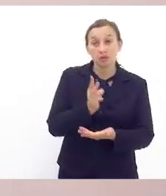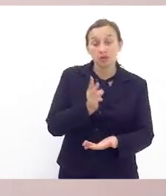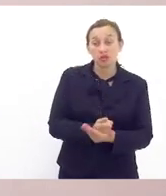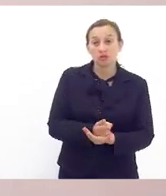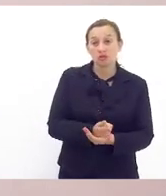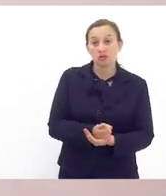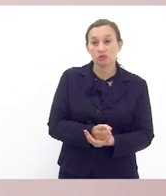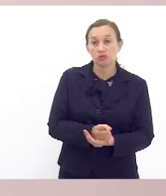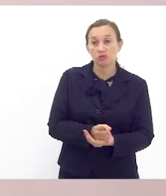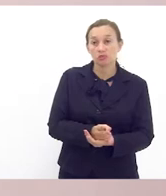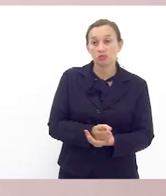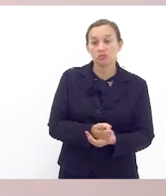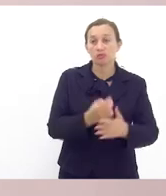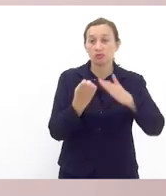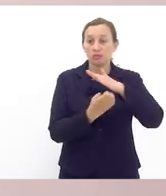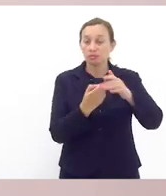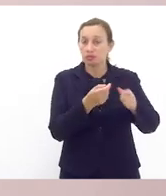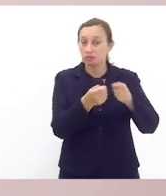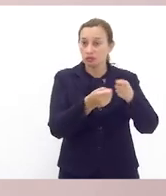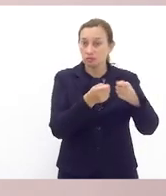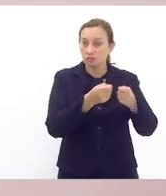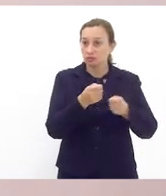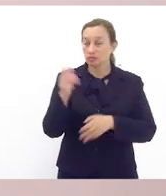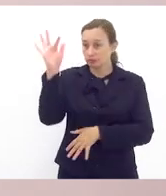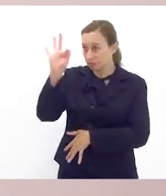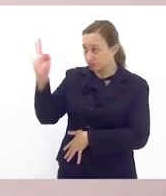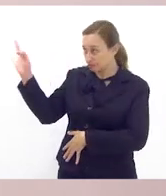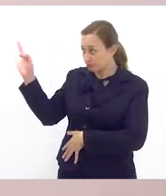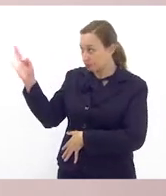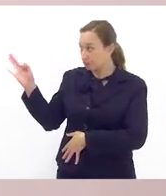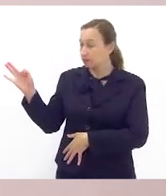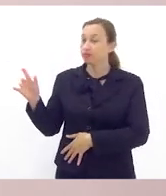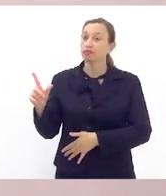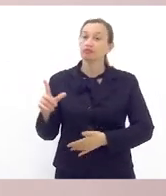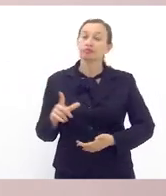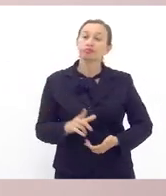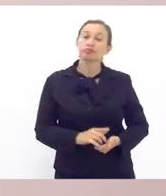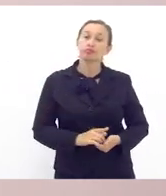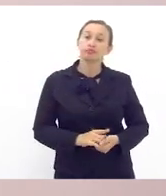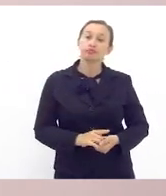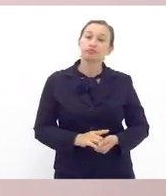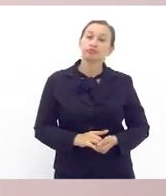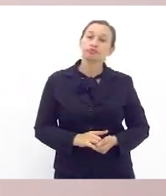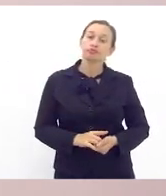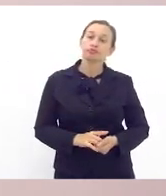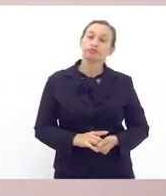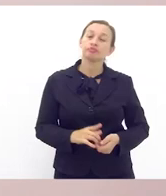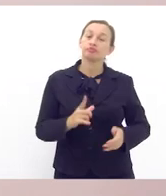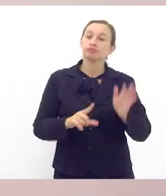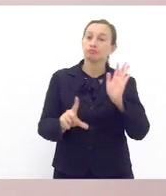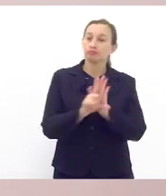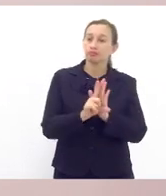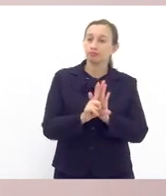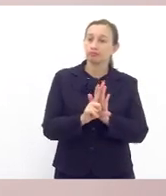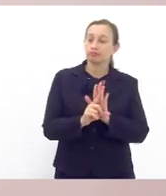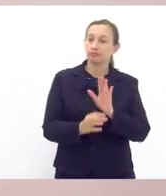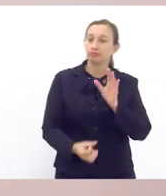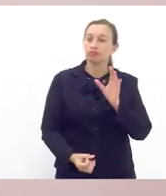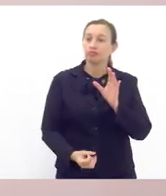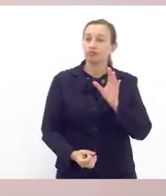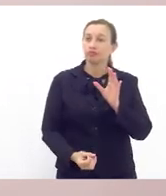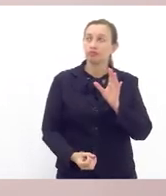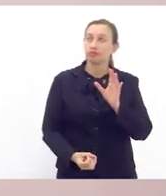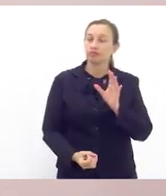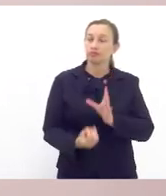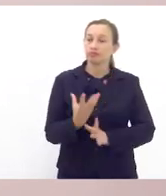uma regulação Federal tem essa brecha na lei de criação da não é uma